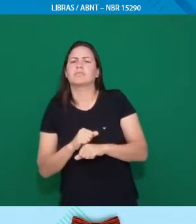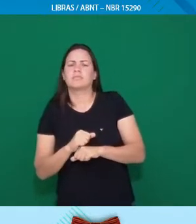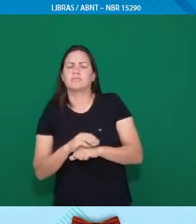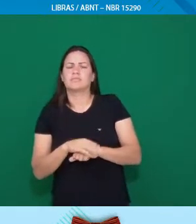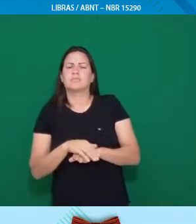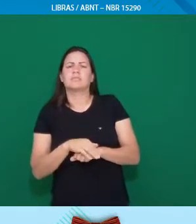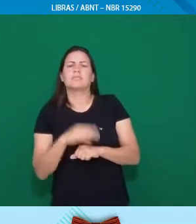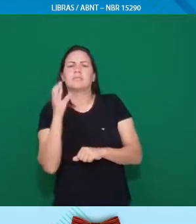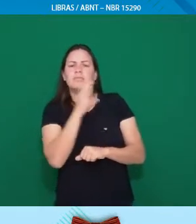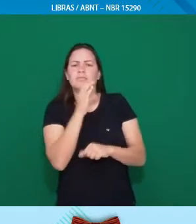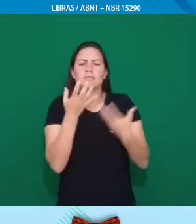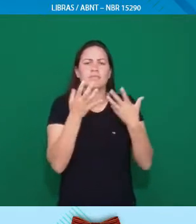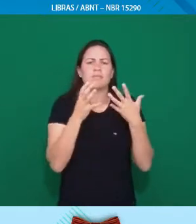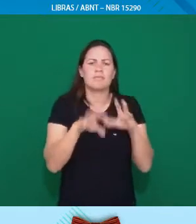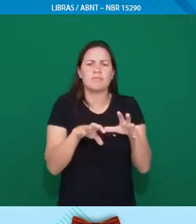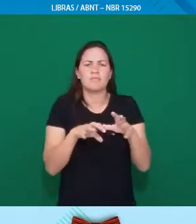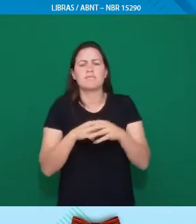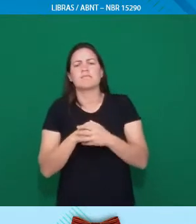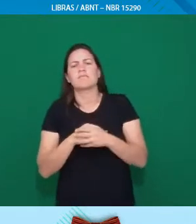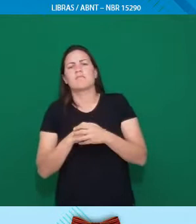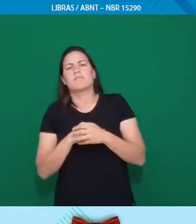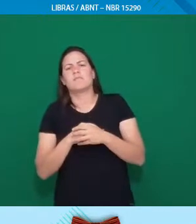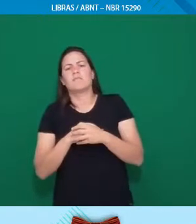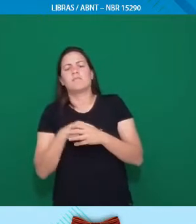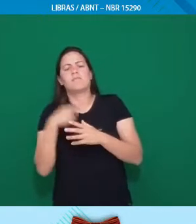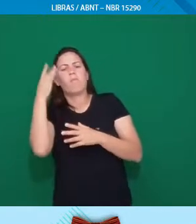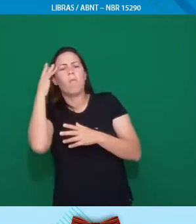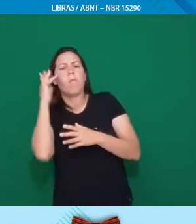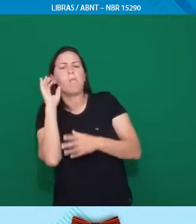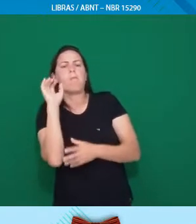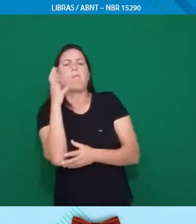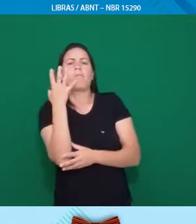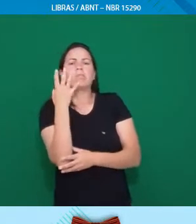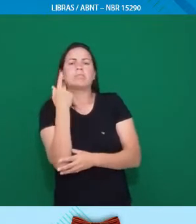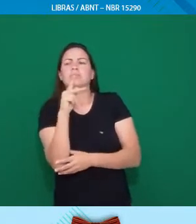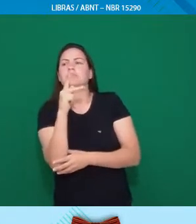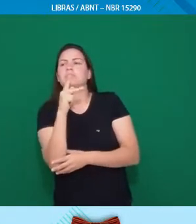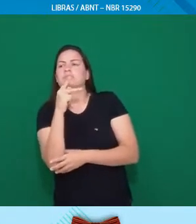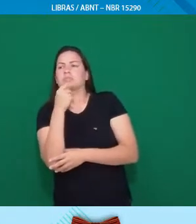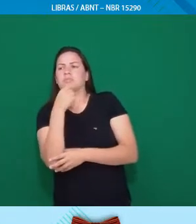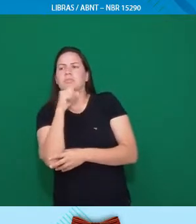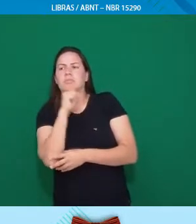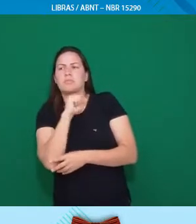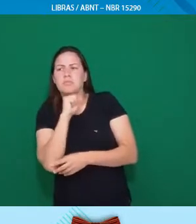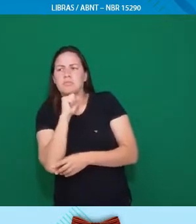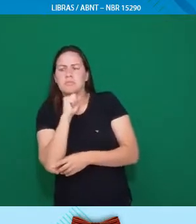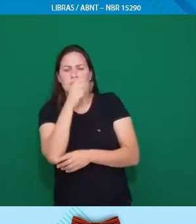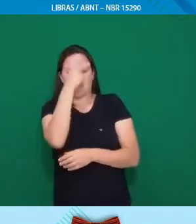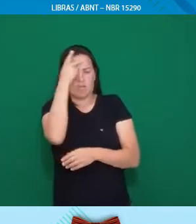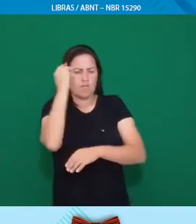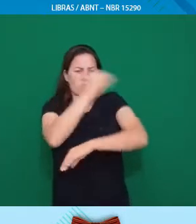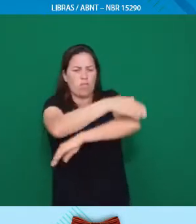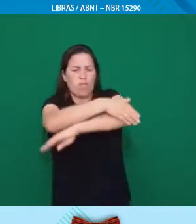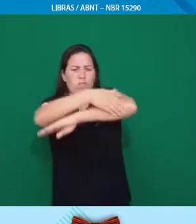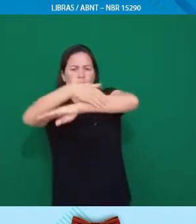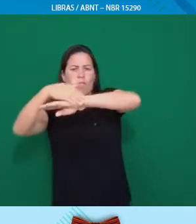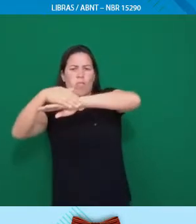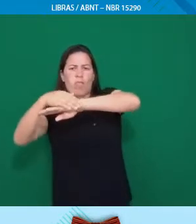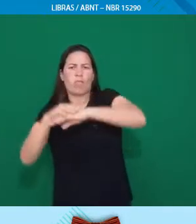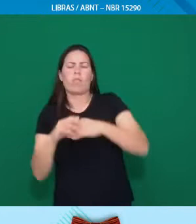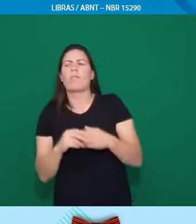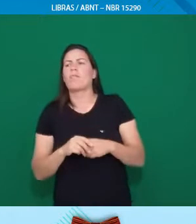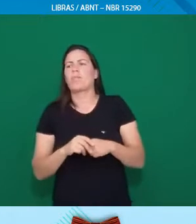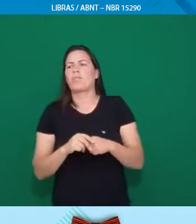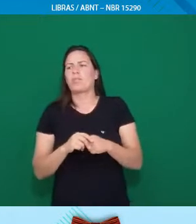eu tiro isso aí eu não quero as câmeras acontece para gente tenho que tirar para muitas pessoas humildes e do